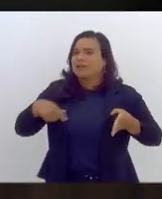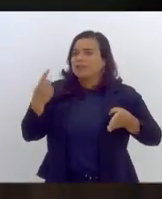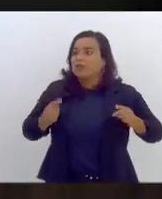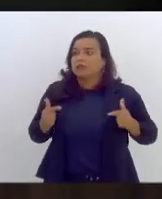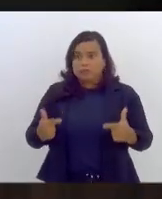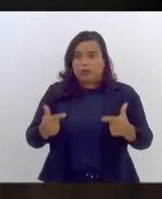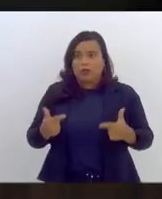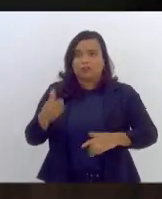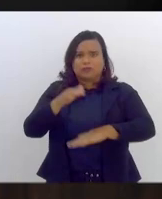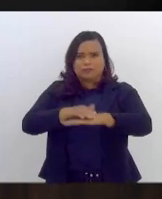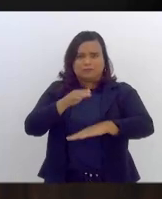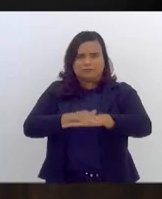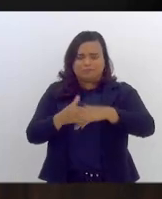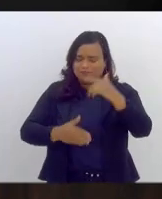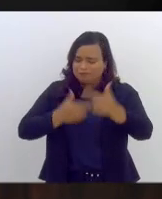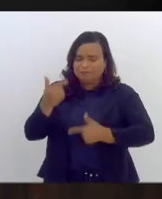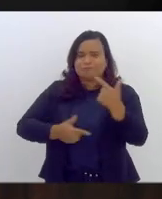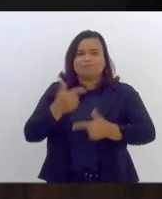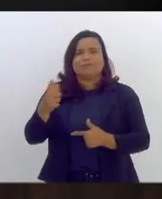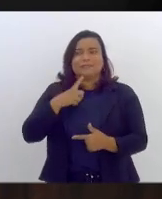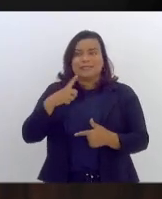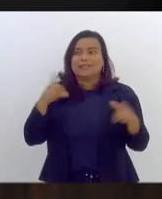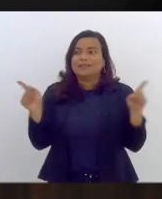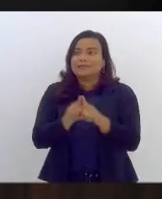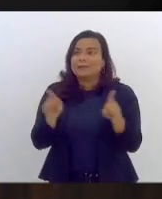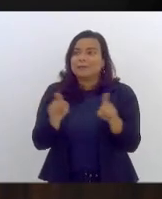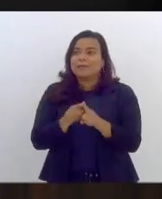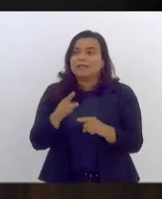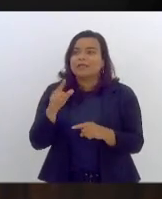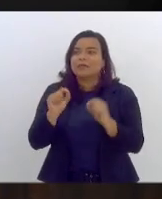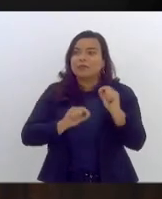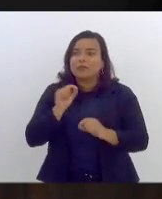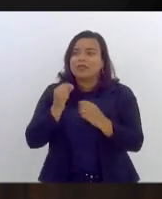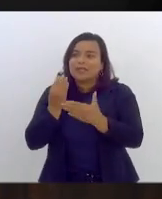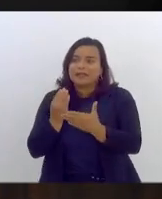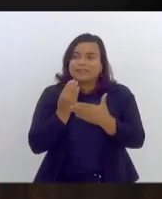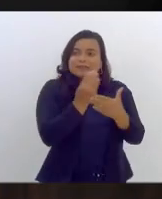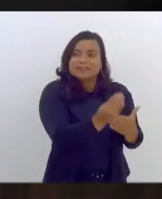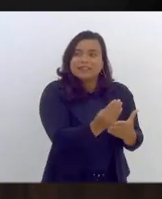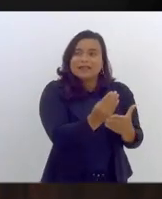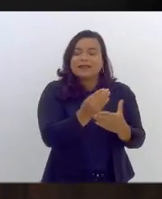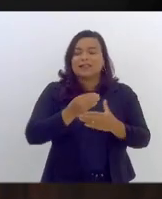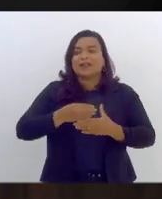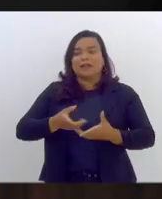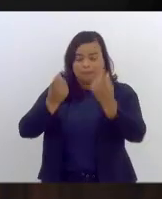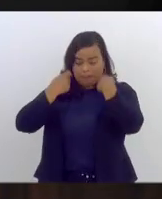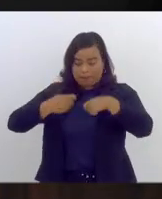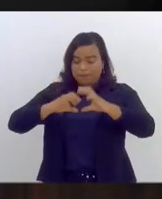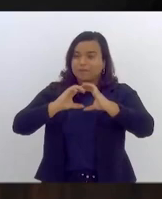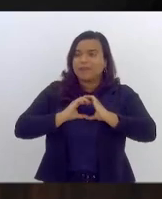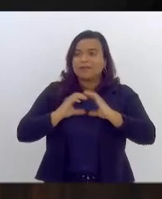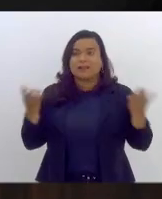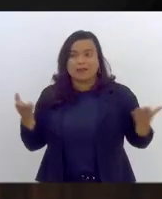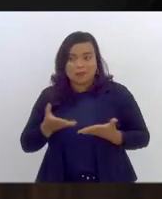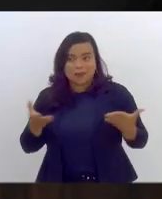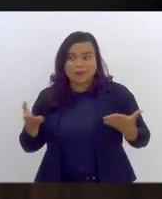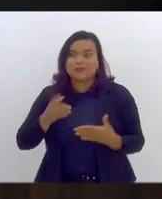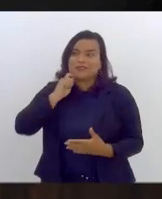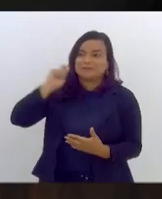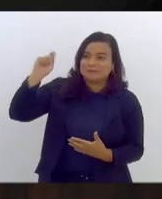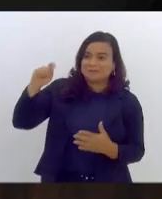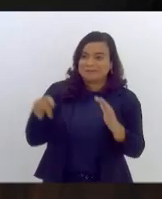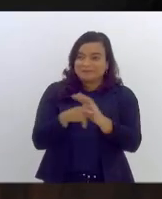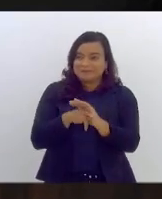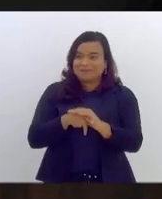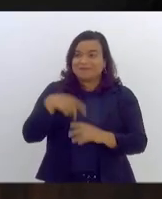ser instrumento e de te entregar, Muniz, hoje a medalha Tiradentes. O